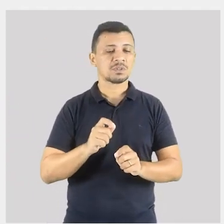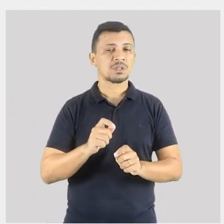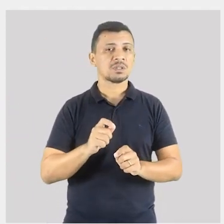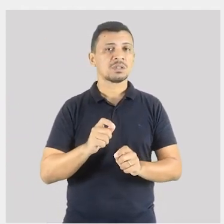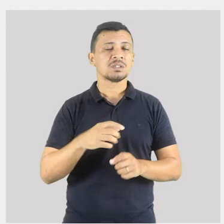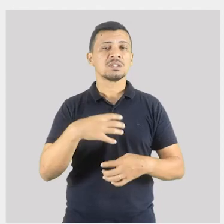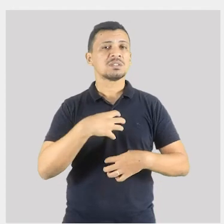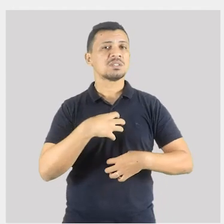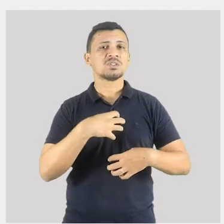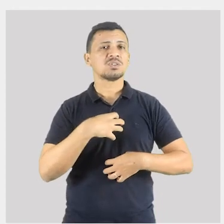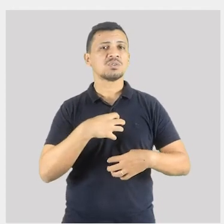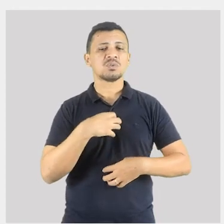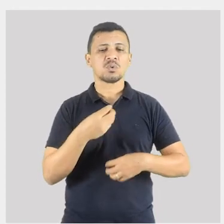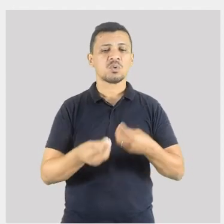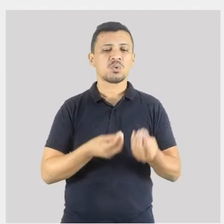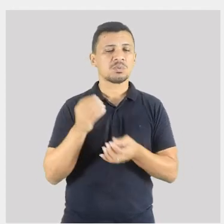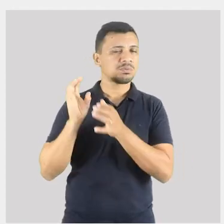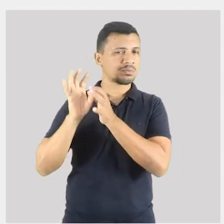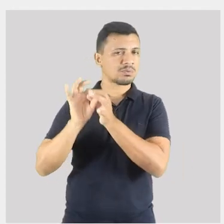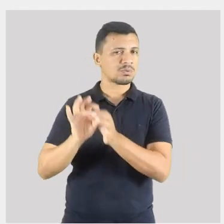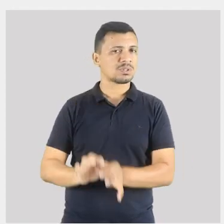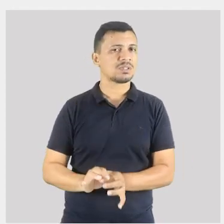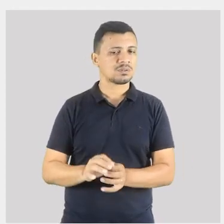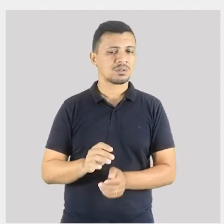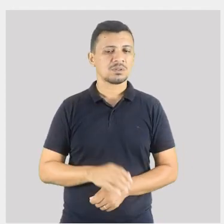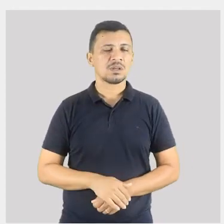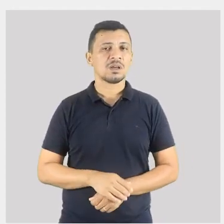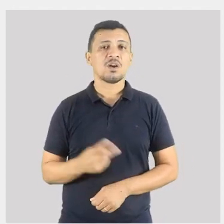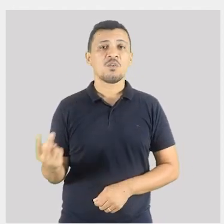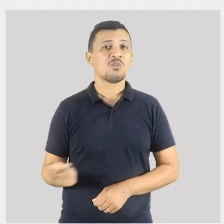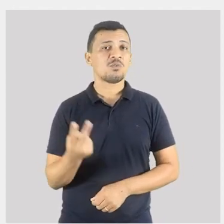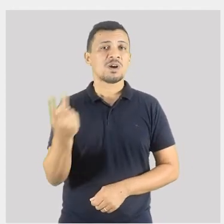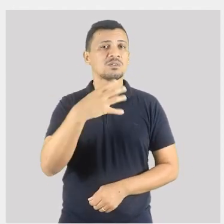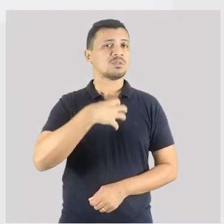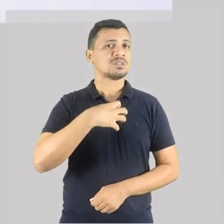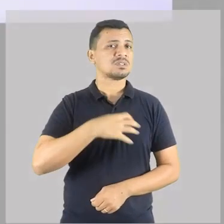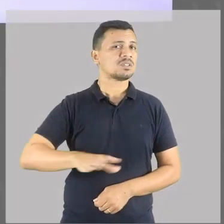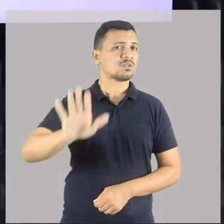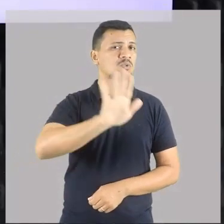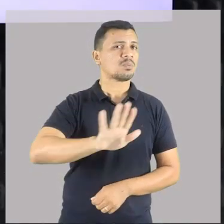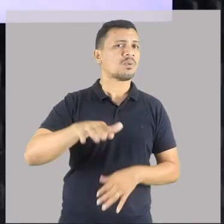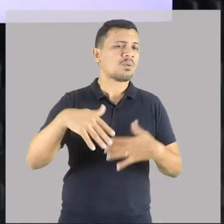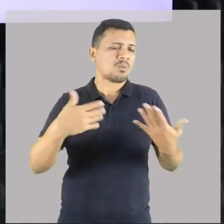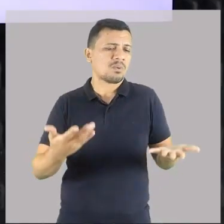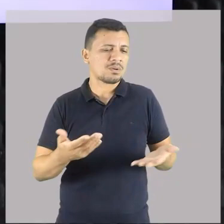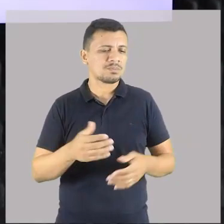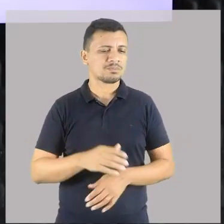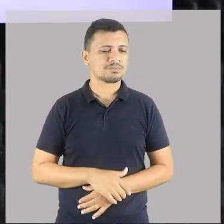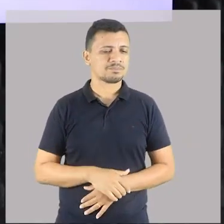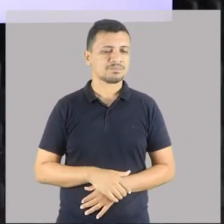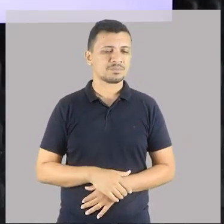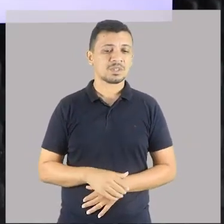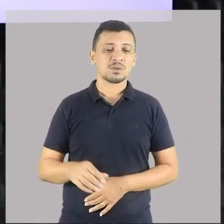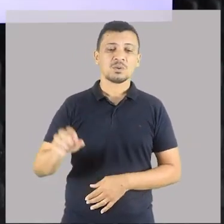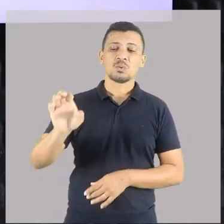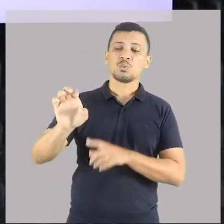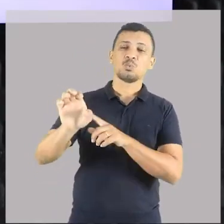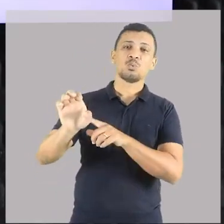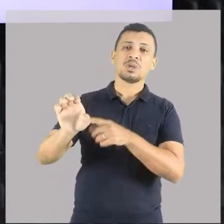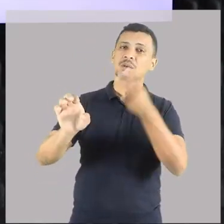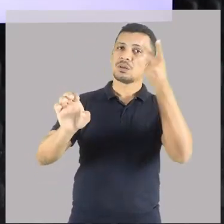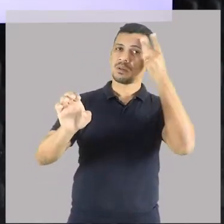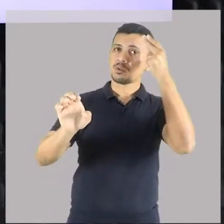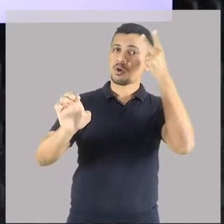ter seu sentido inferido pelo contexto. Trata-se de um valor semântico de, olha, normalmente o I, ele é